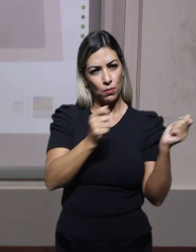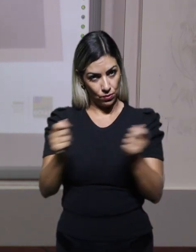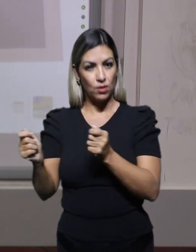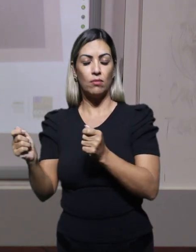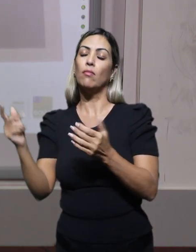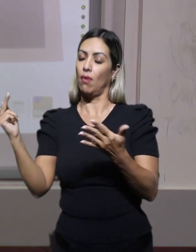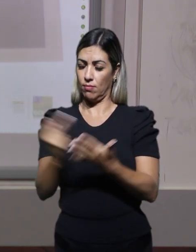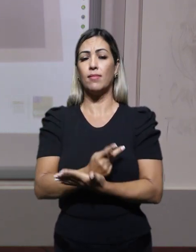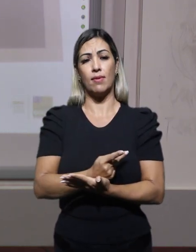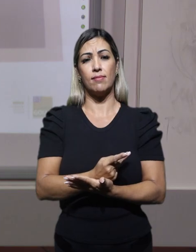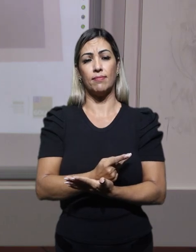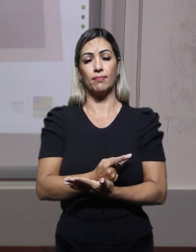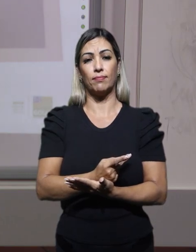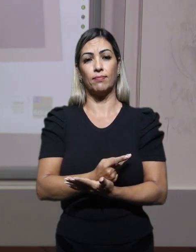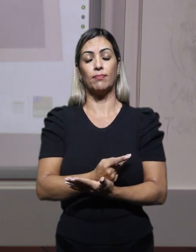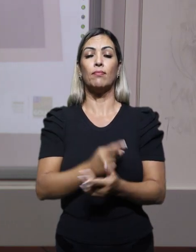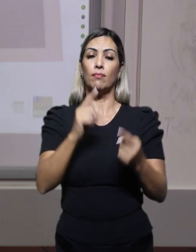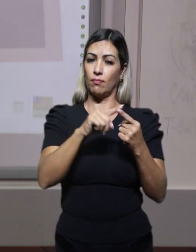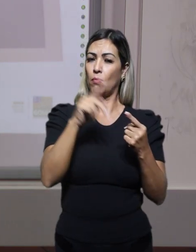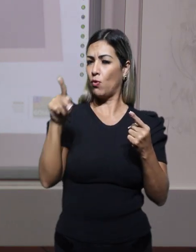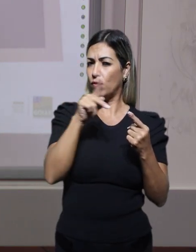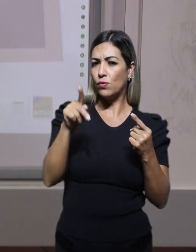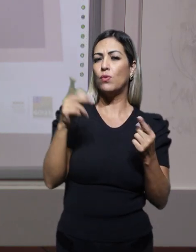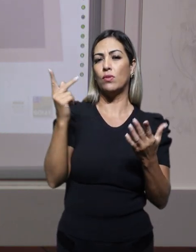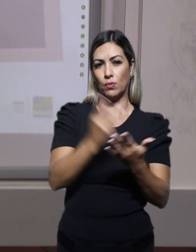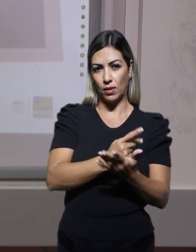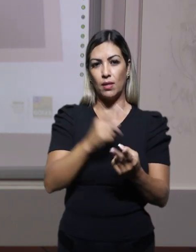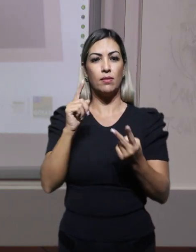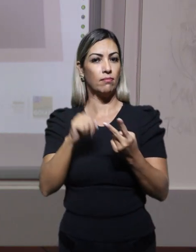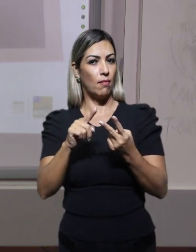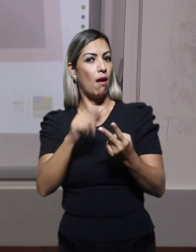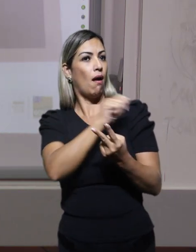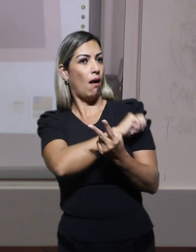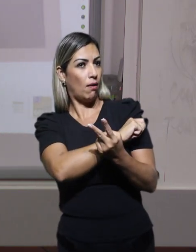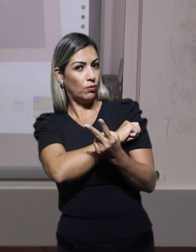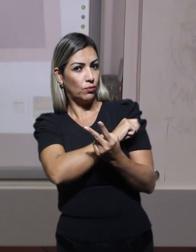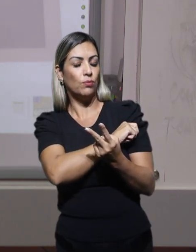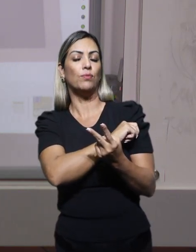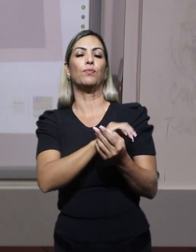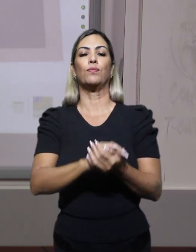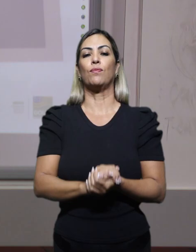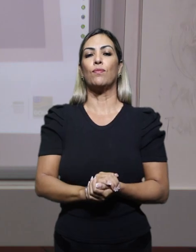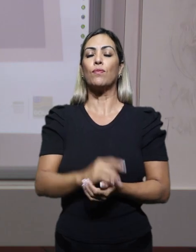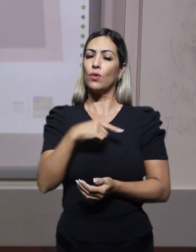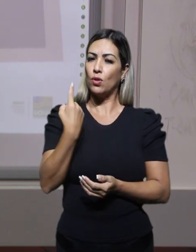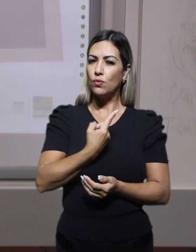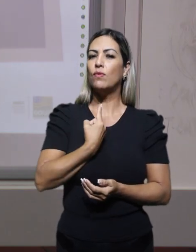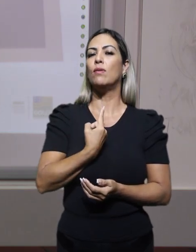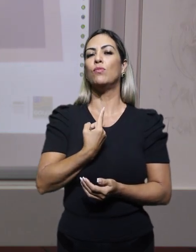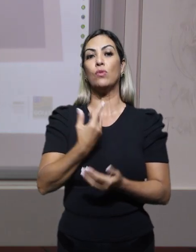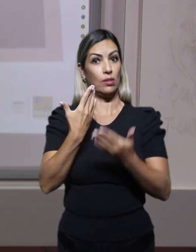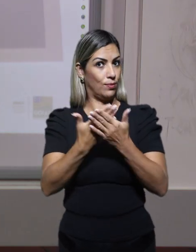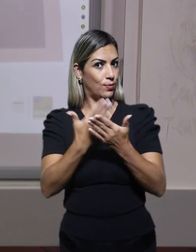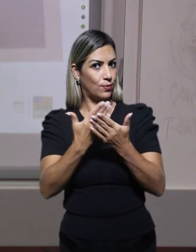virão, seja por parte dos professores, professoras, alunos e alunas. Nós vamos trabalhar alguns